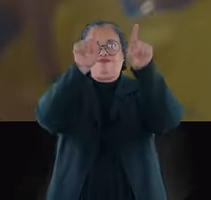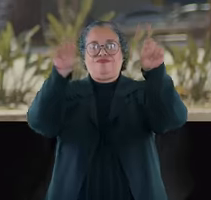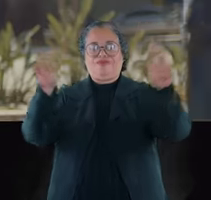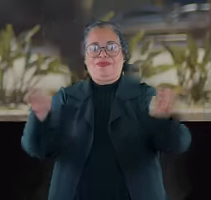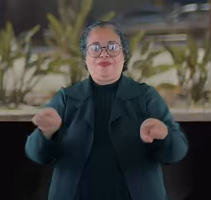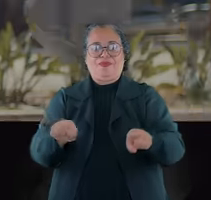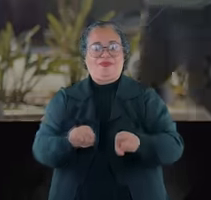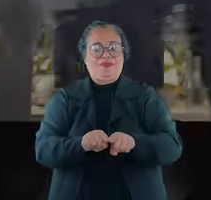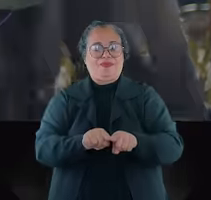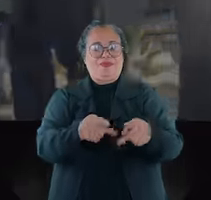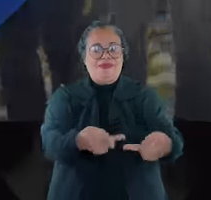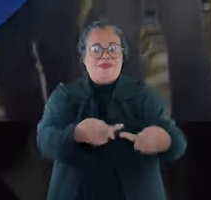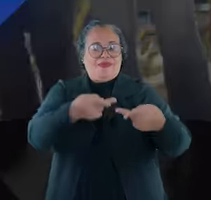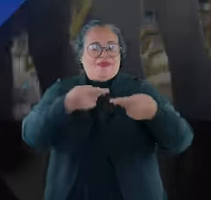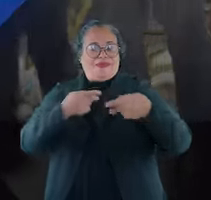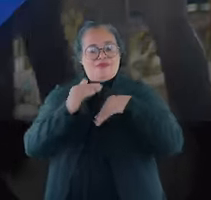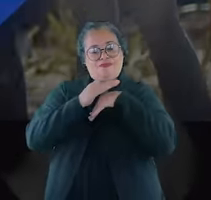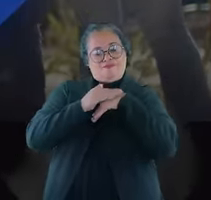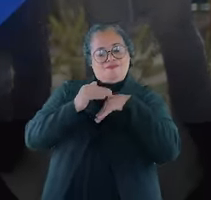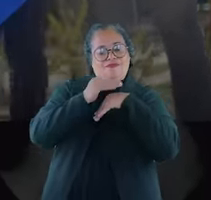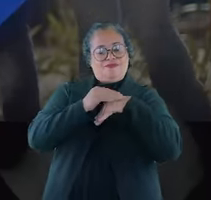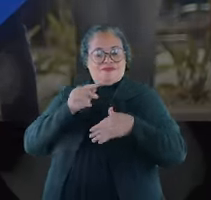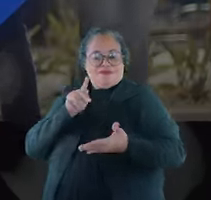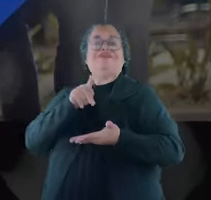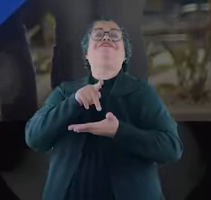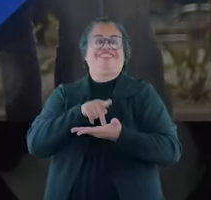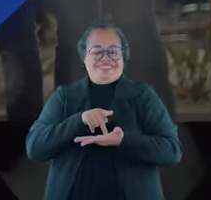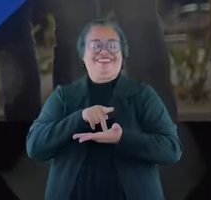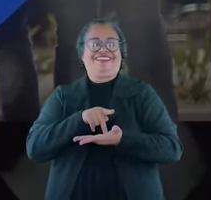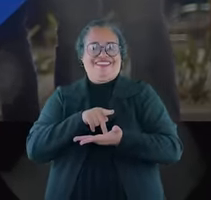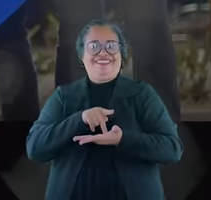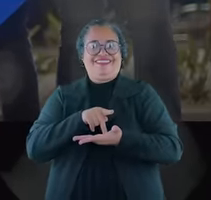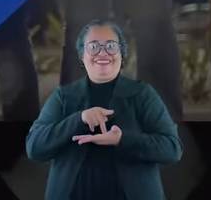grande e um abraço largo, que acolhe todo mundo e cuida de verdade